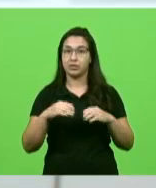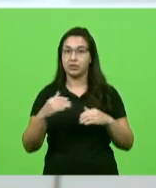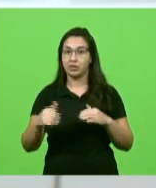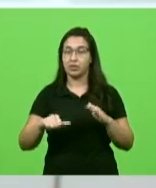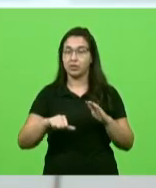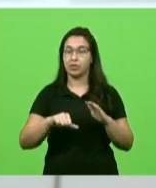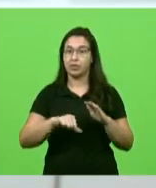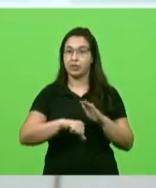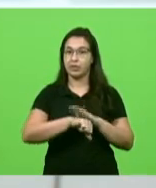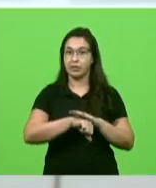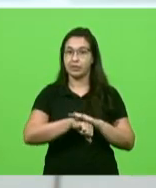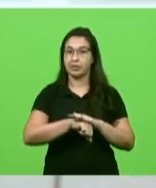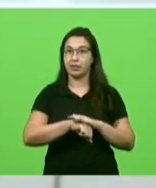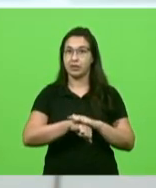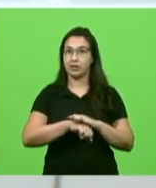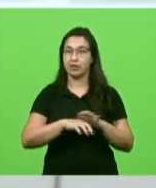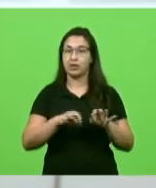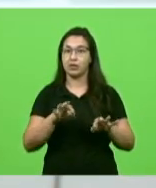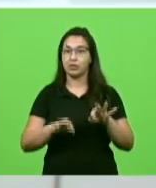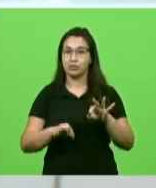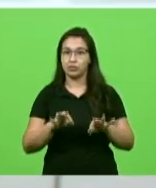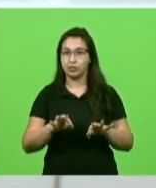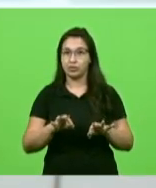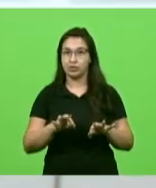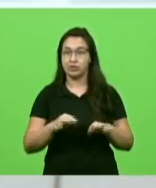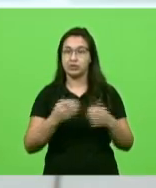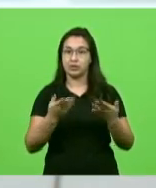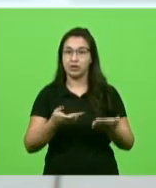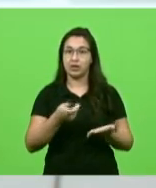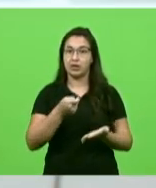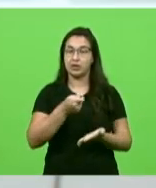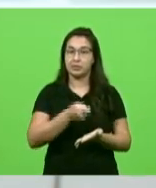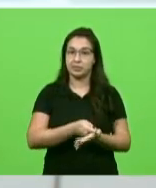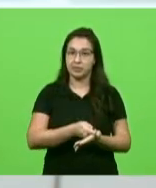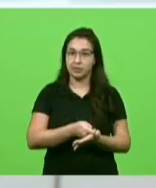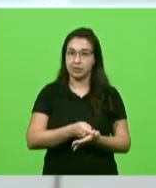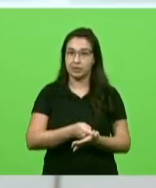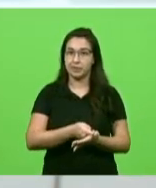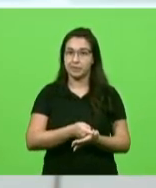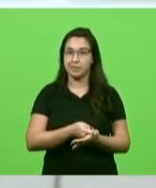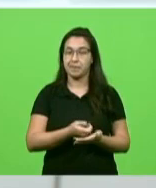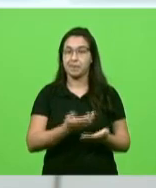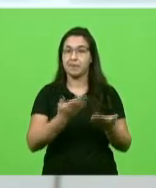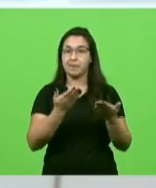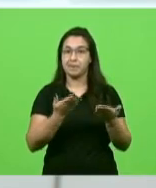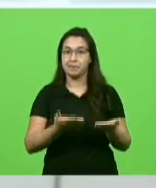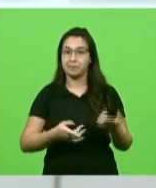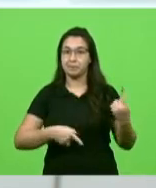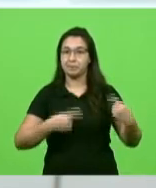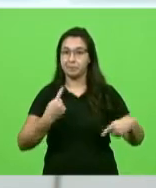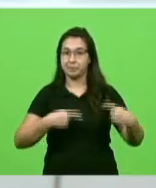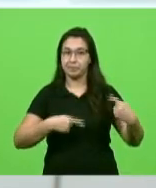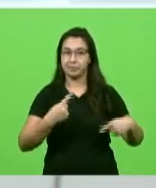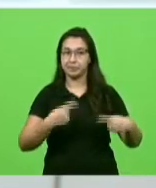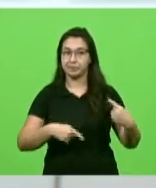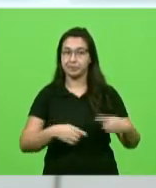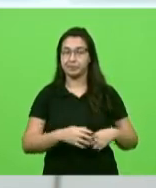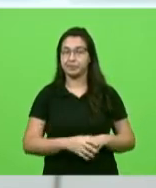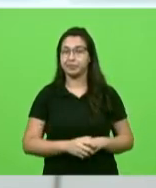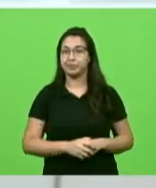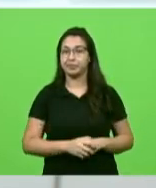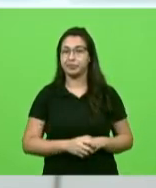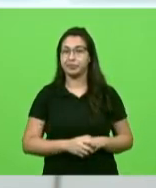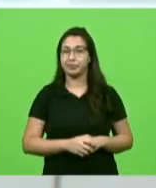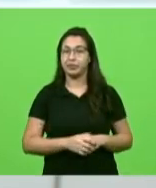se instaurar ação penal contra o que foi condenado na jurisdição política permanecendo o